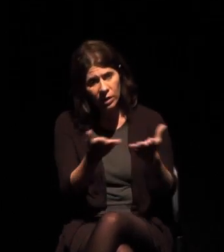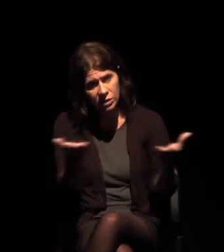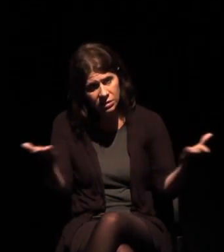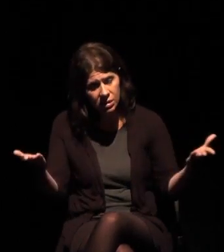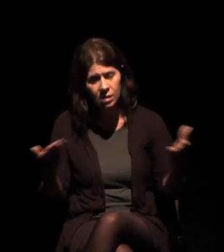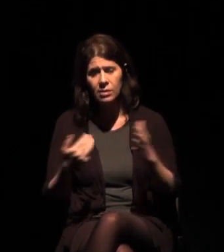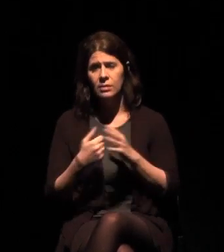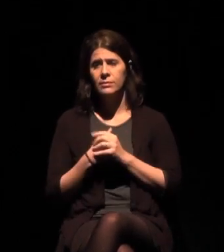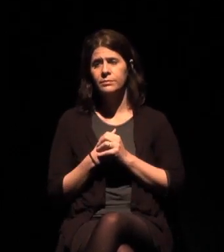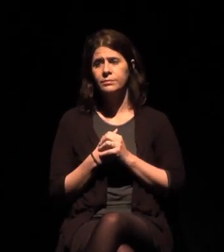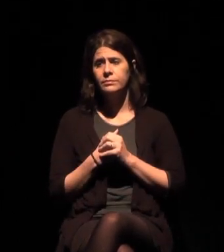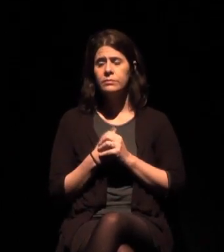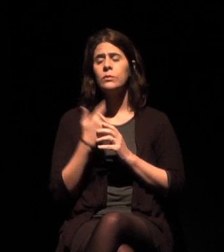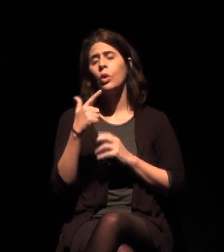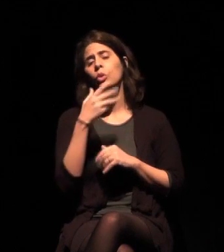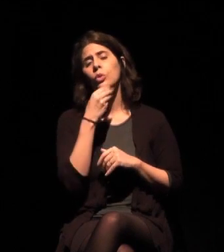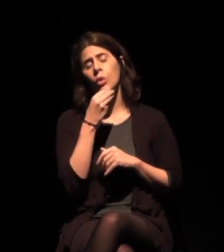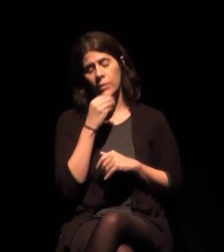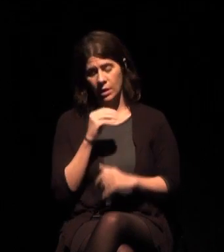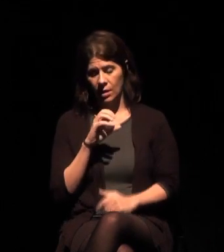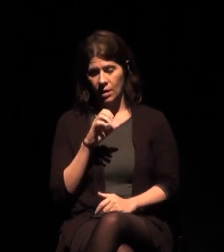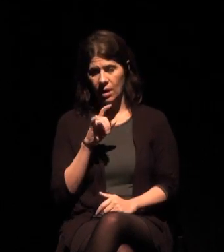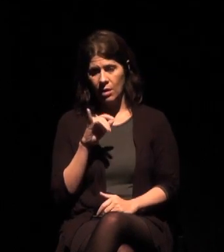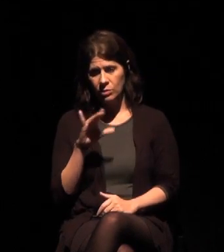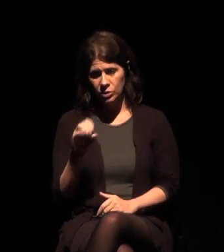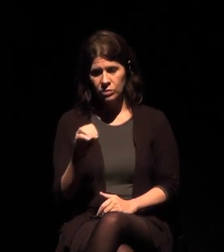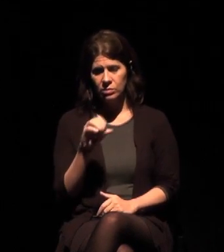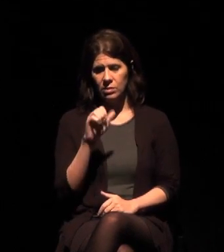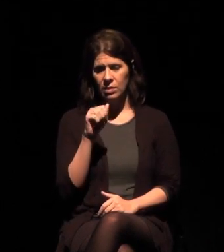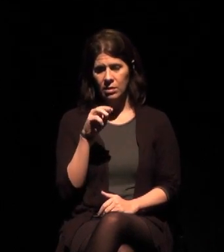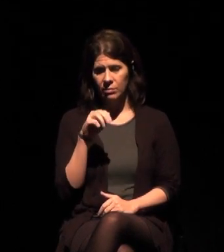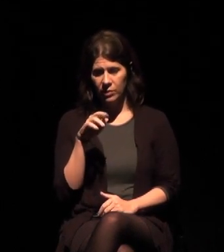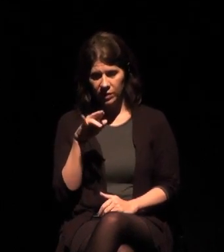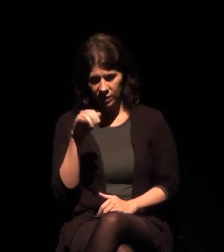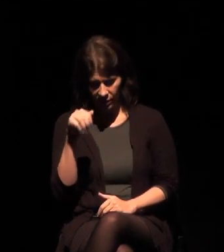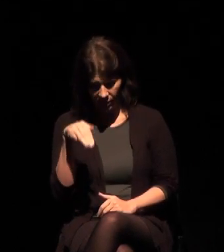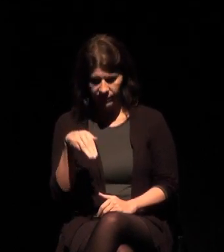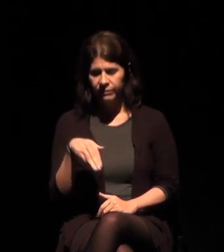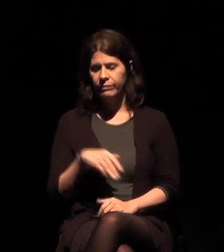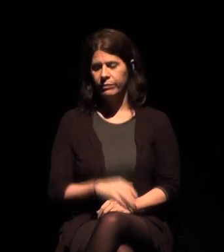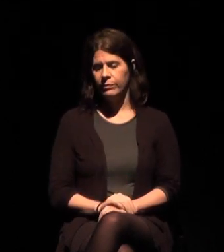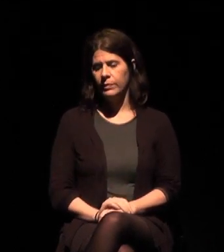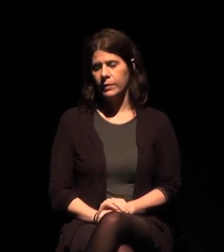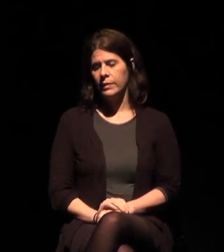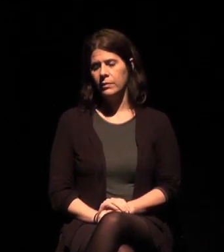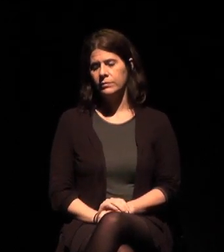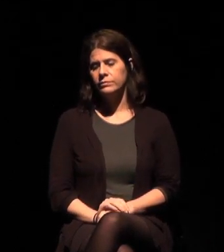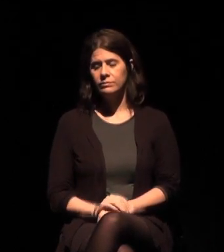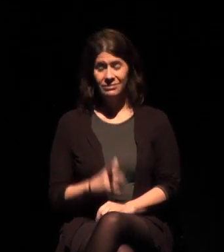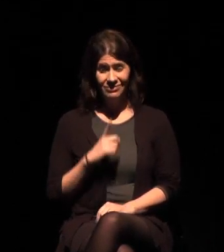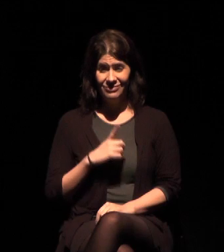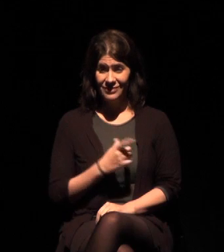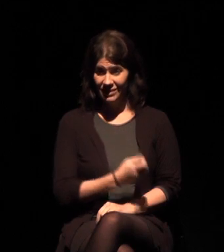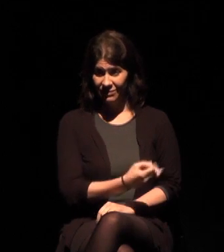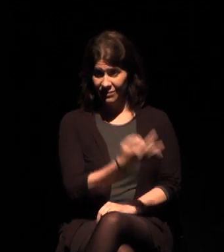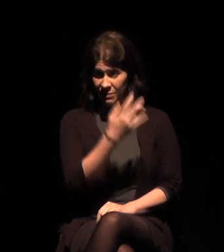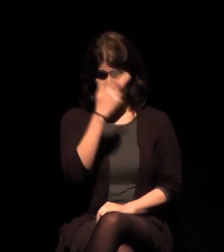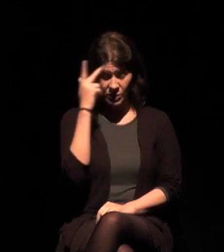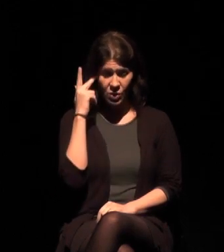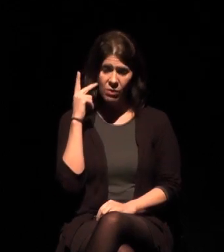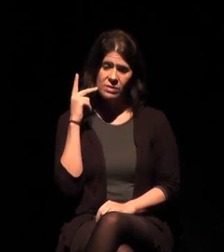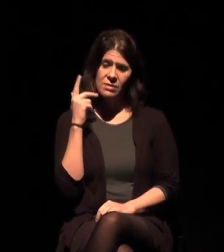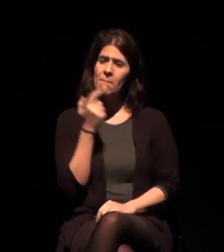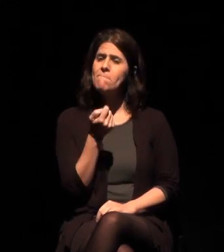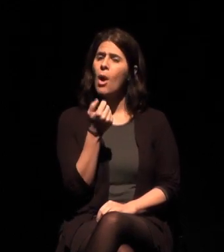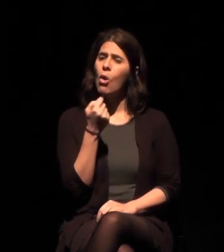outra do clown que o green list de entre as poucas dezenas de pessoas mais ricas homens brancos